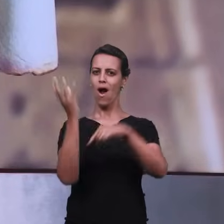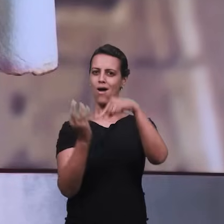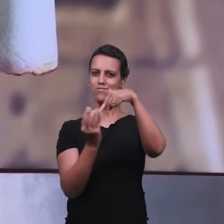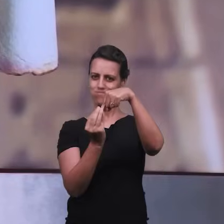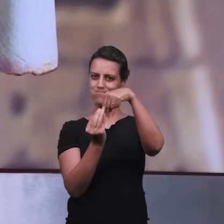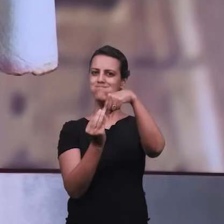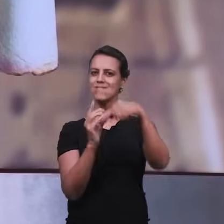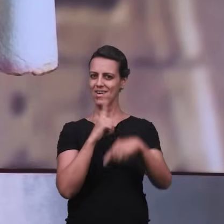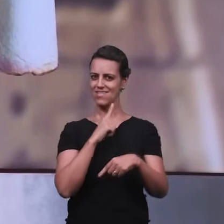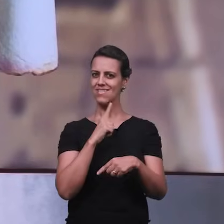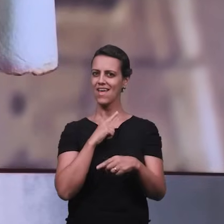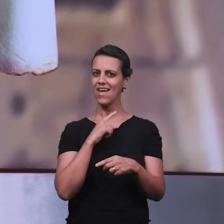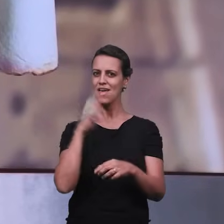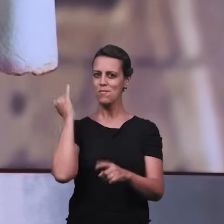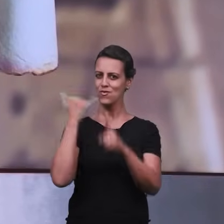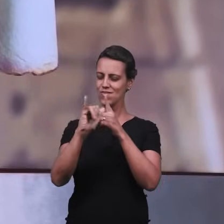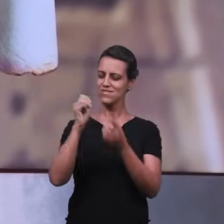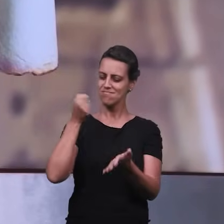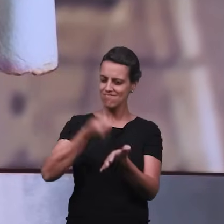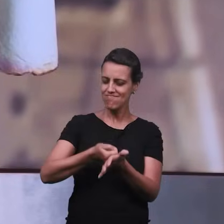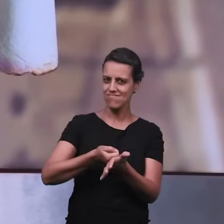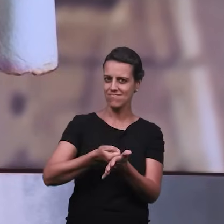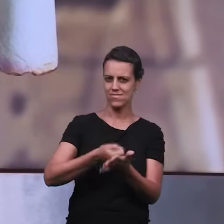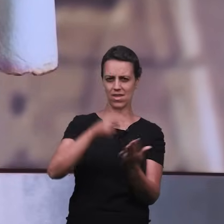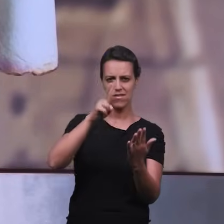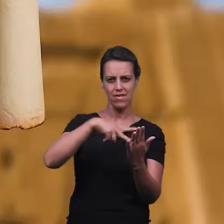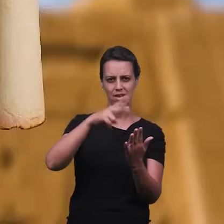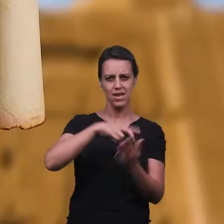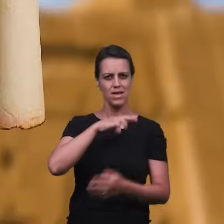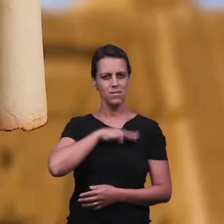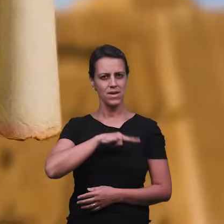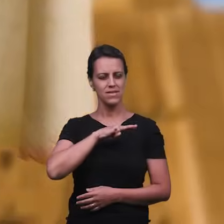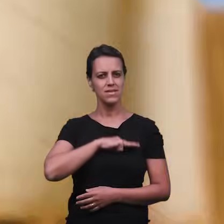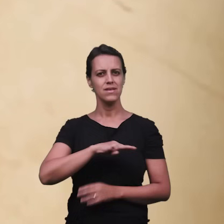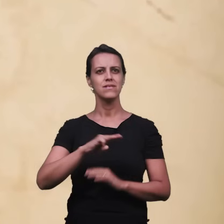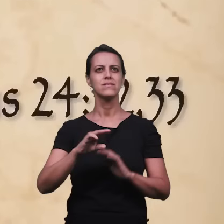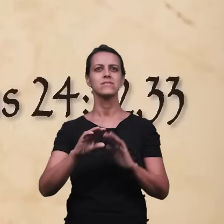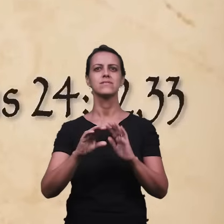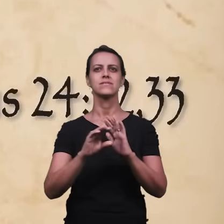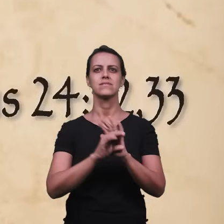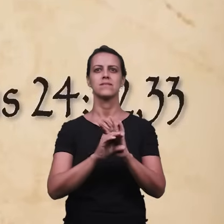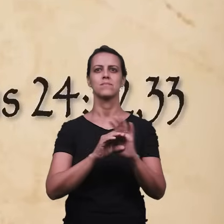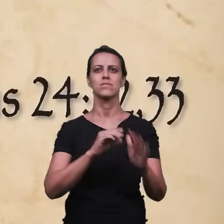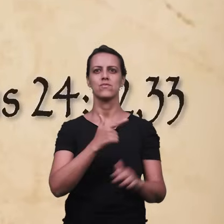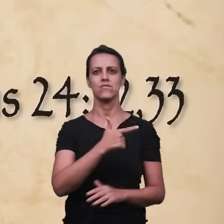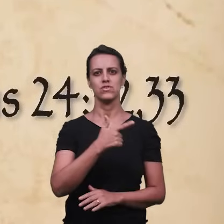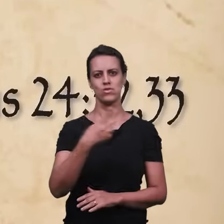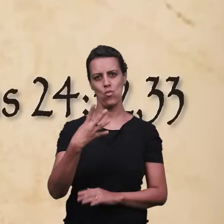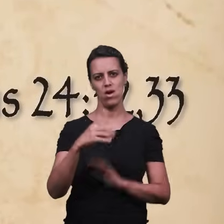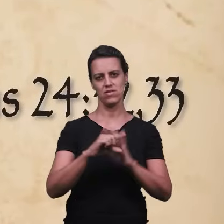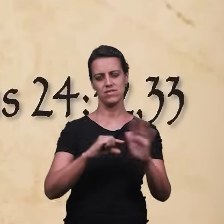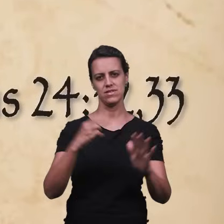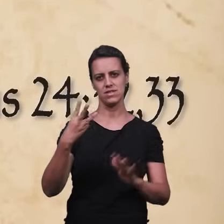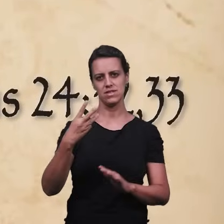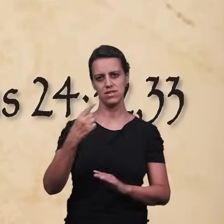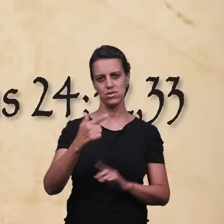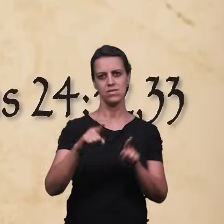profecia. Vamos ler então Mateus 24, 32 e